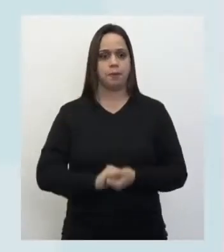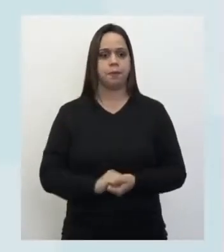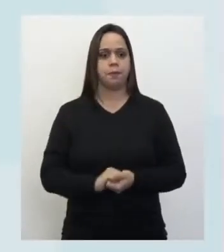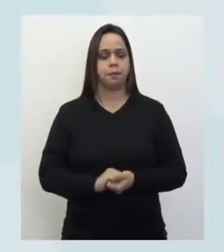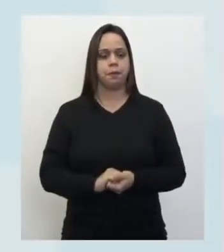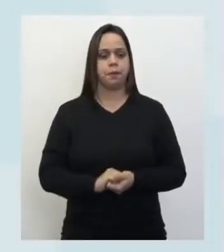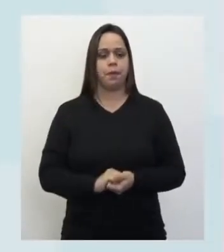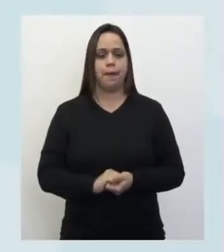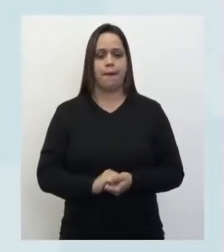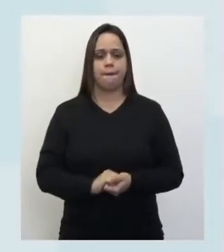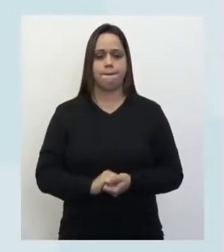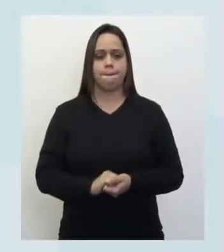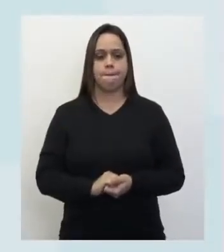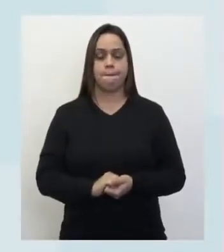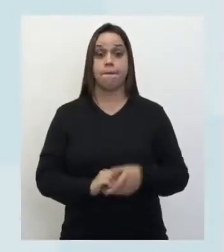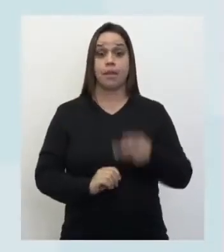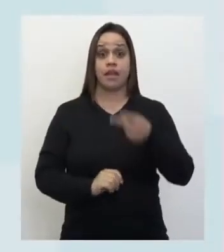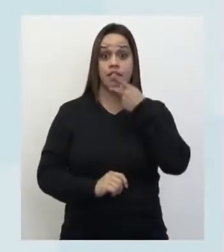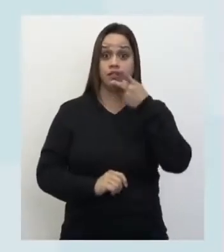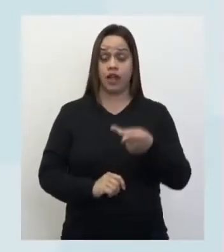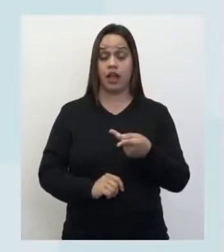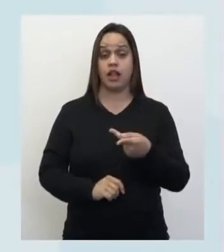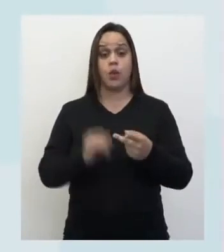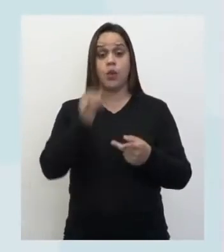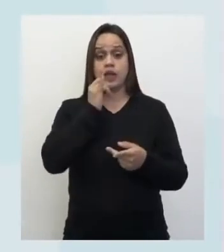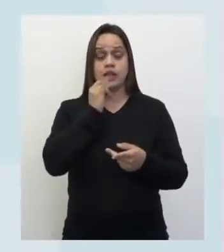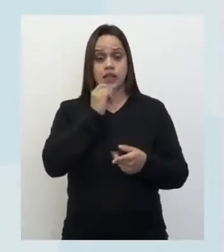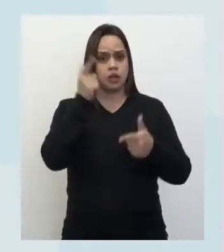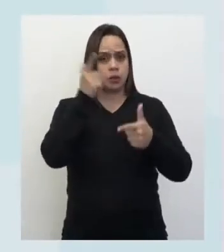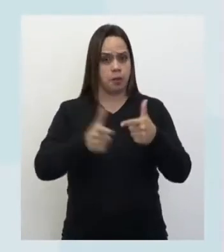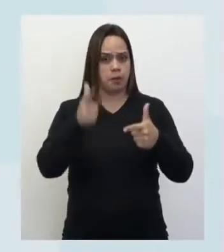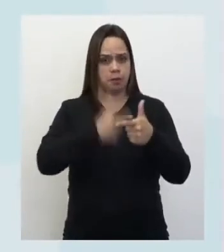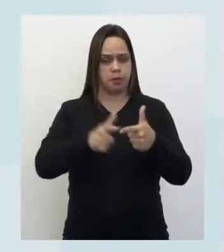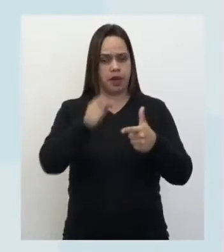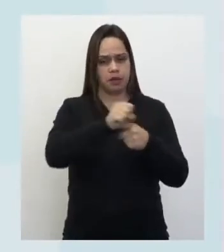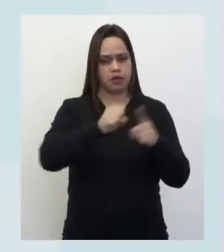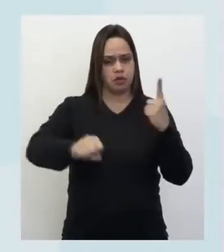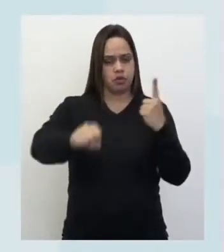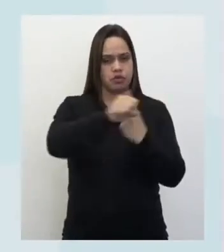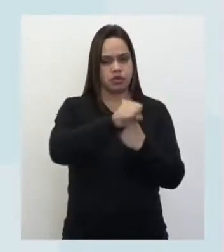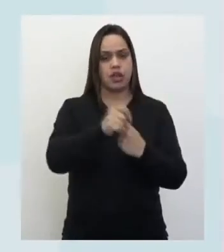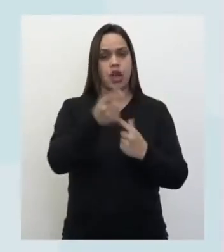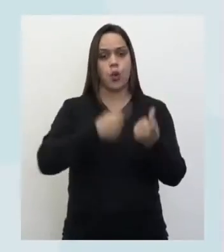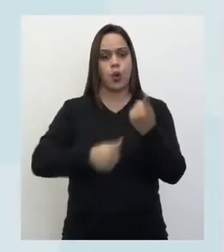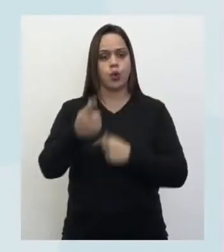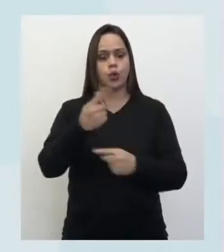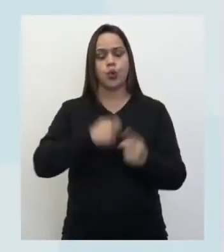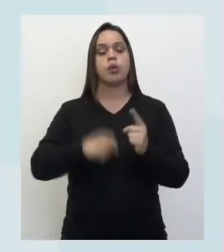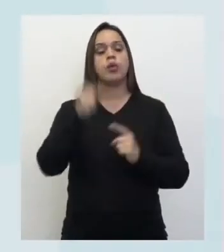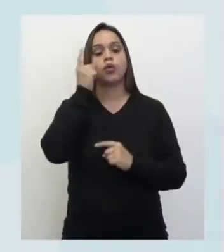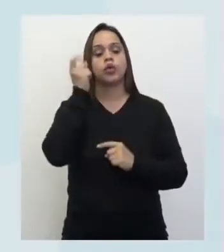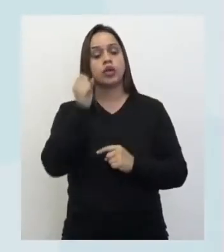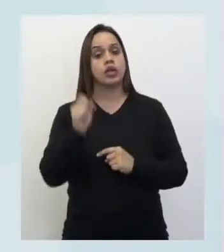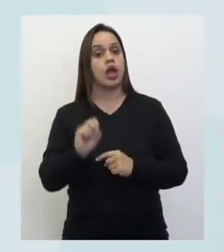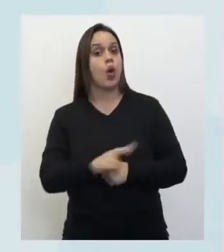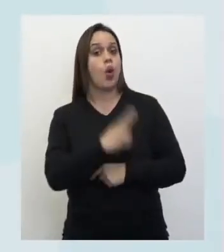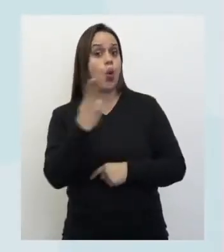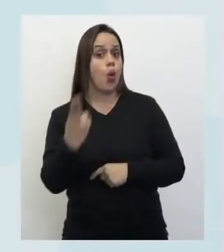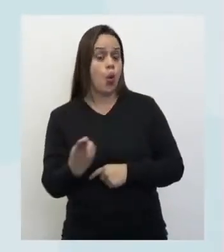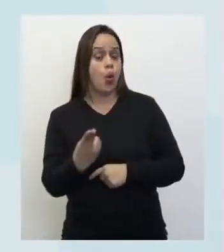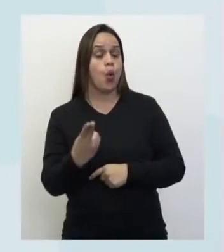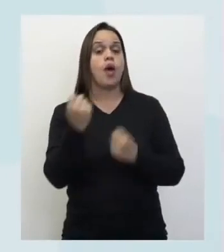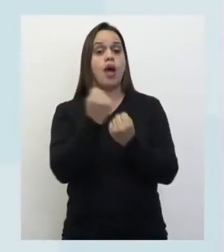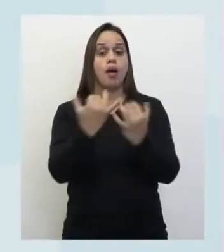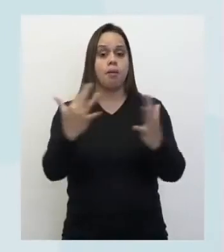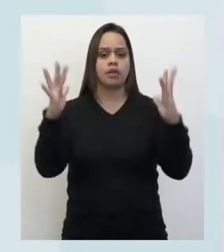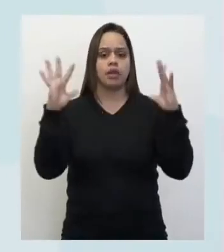Então, cite um exemplo de problemática social, econômica, cultural e ou ambiental que